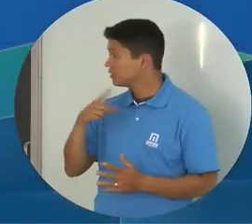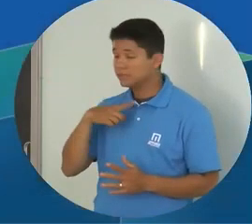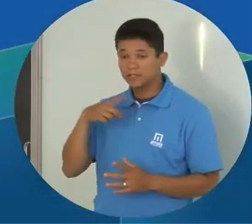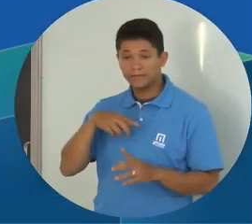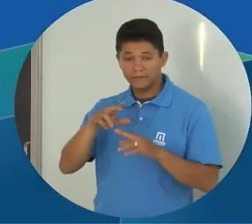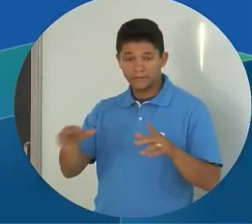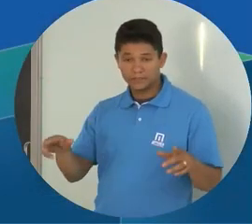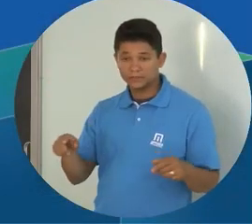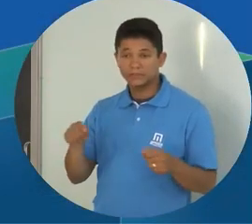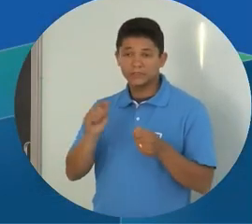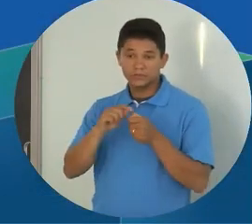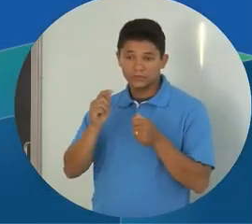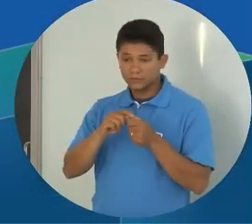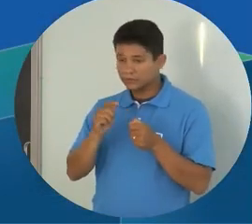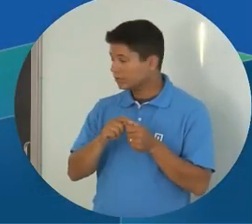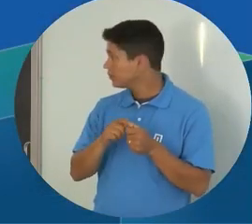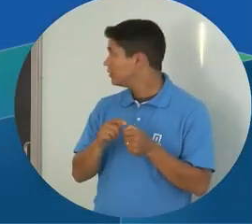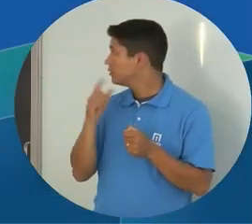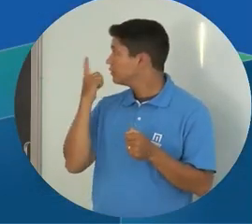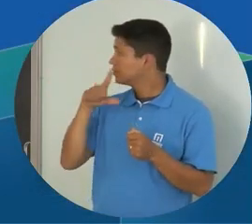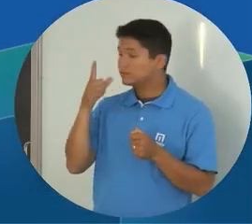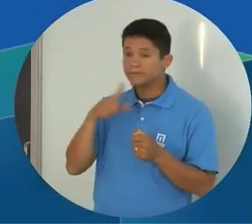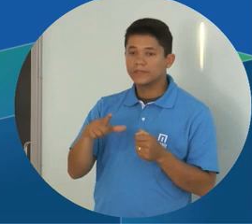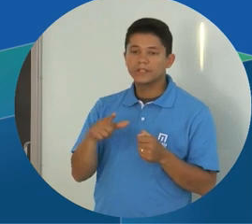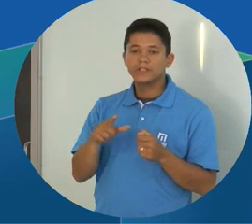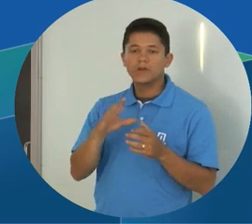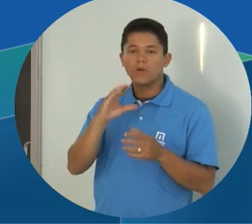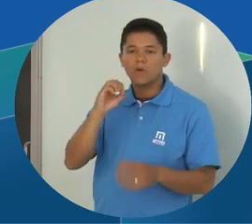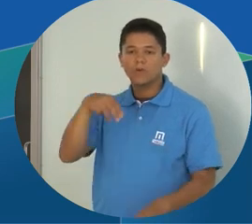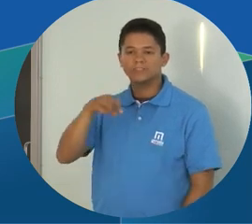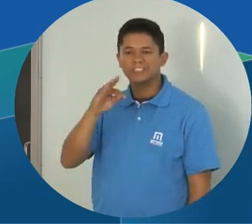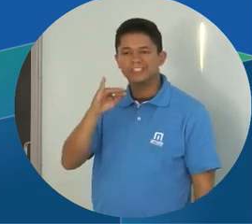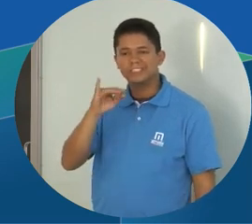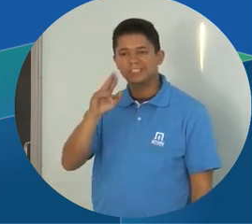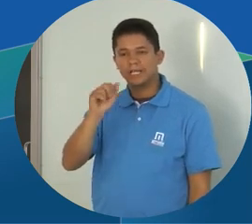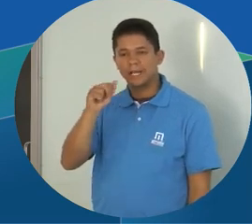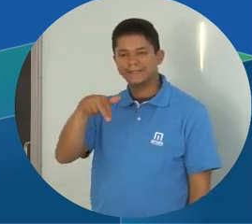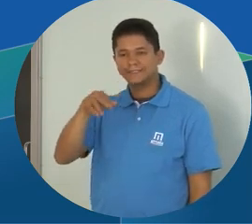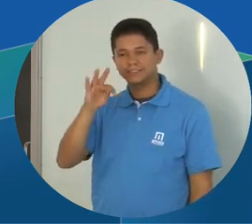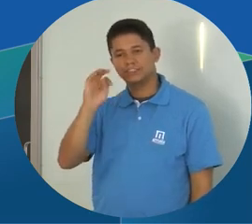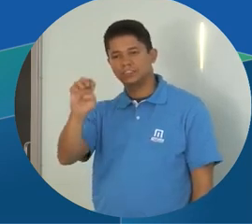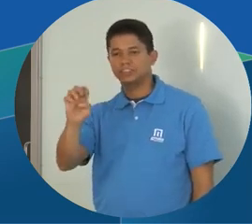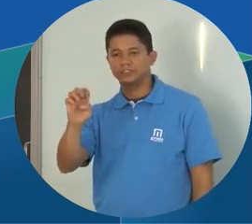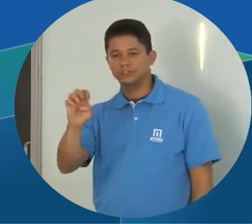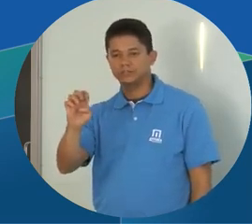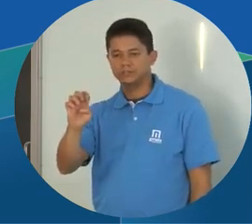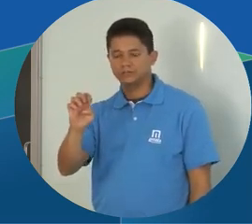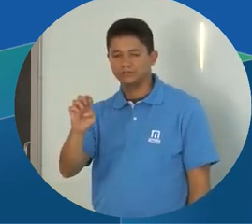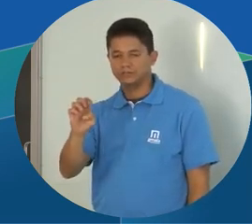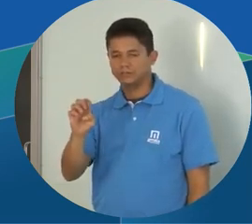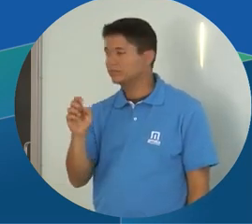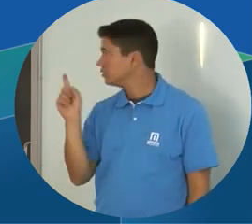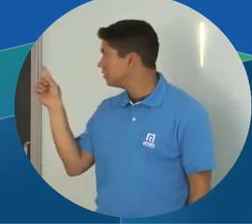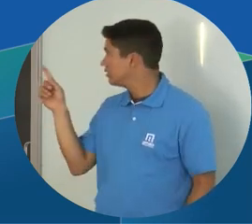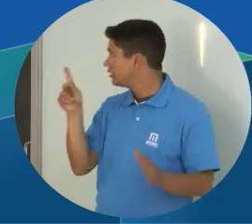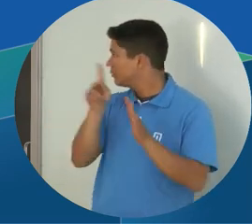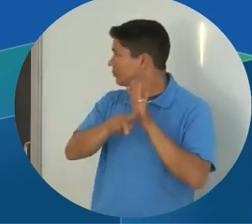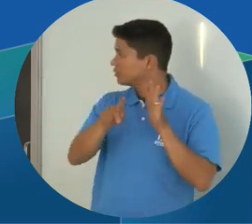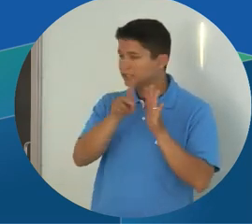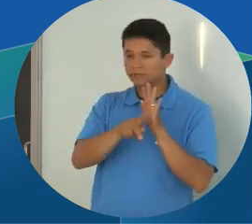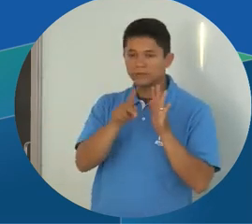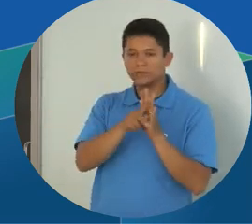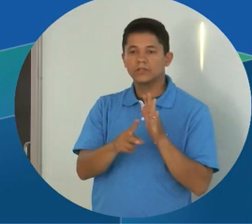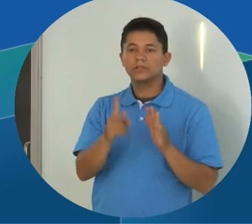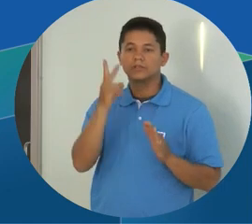também soluções de intervenção com tirantes. Aqui foi um caso de projeto com duas linhas de